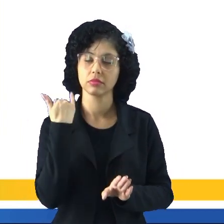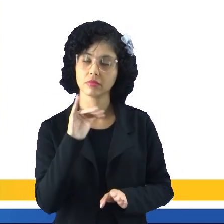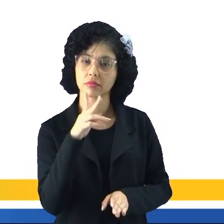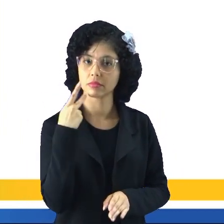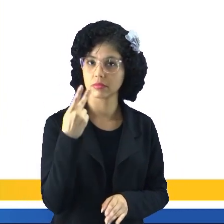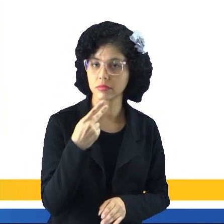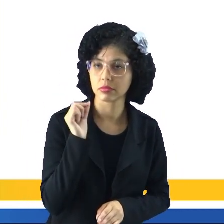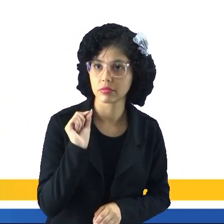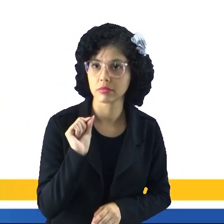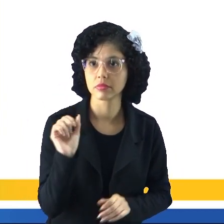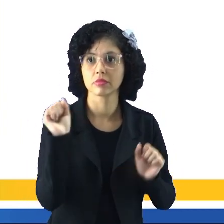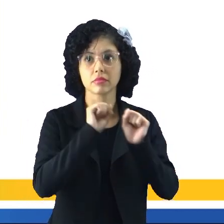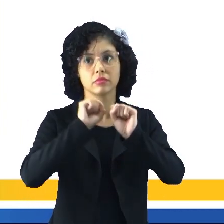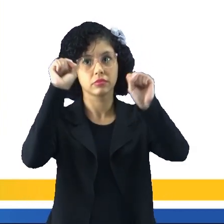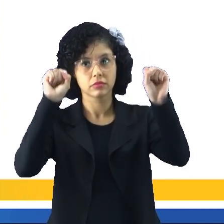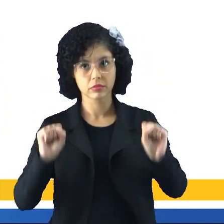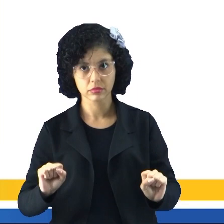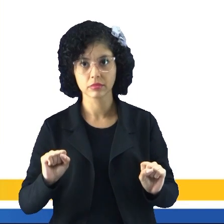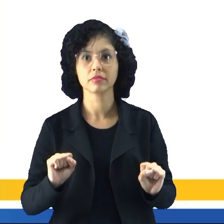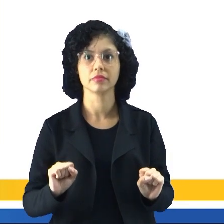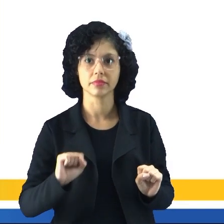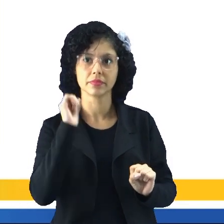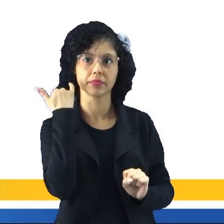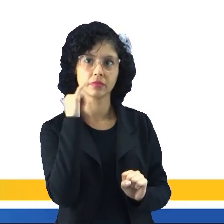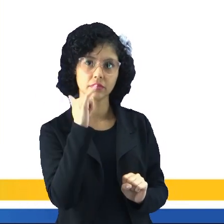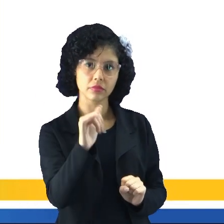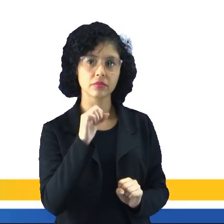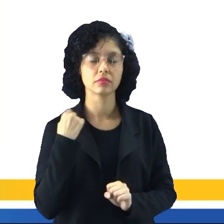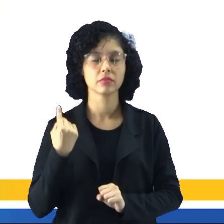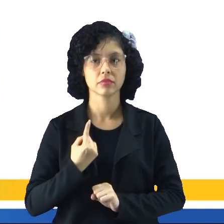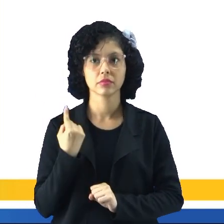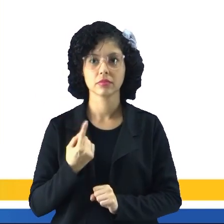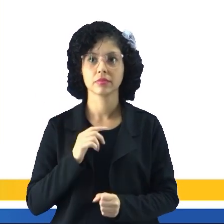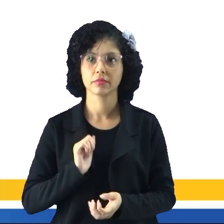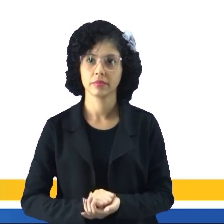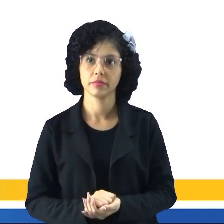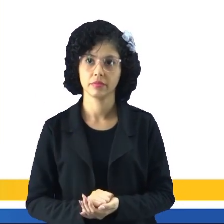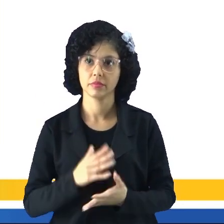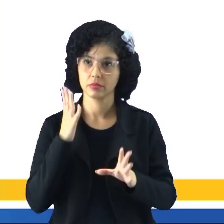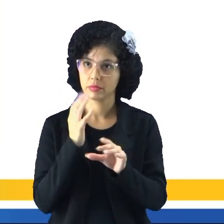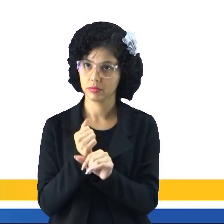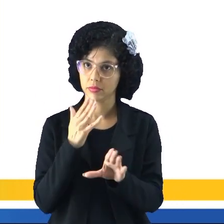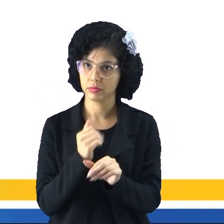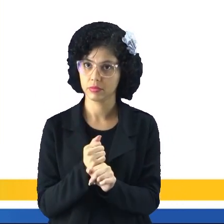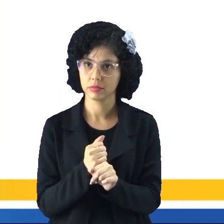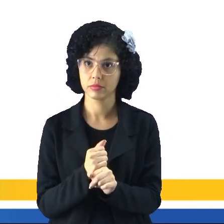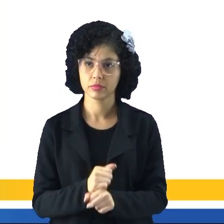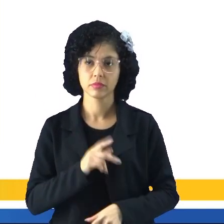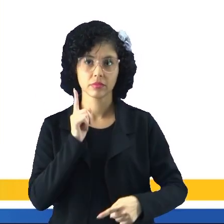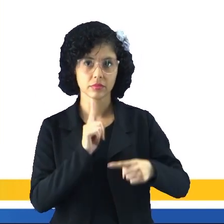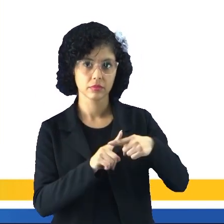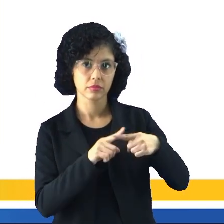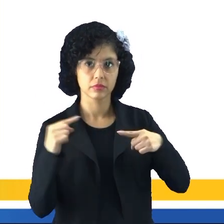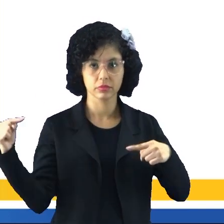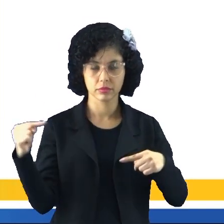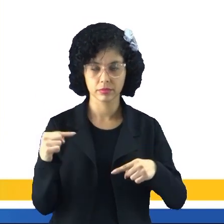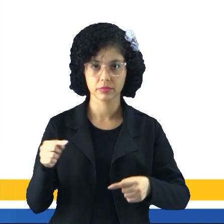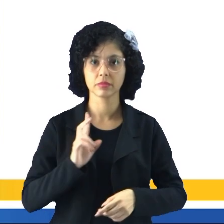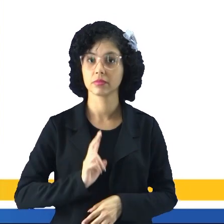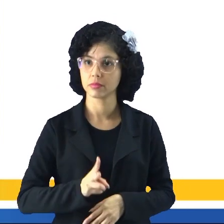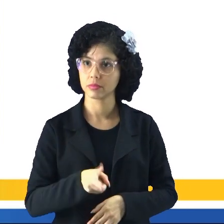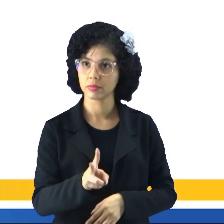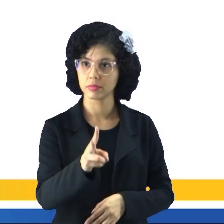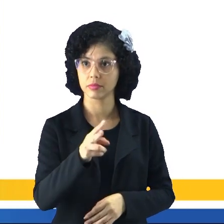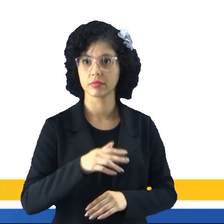o seguinte, que no sistema eletricamente isolado, a soma algébrica das cargas positivas e negativas